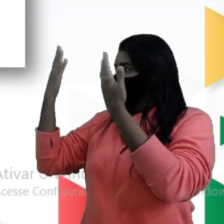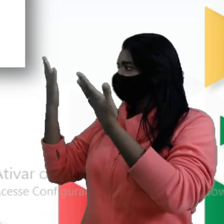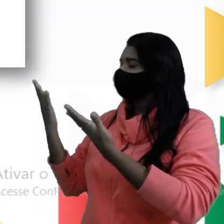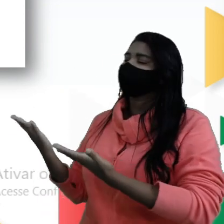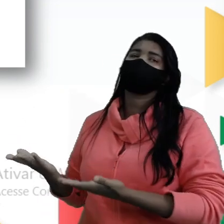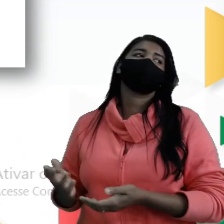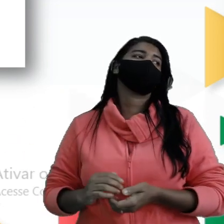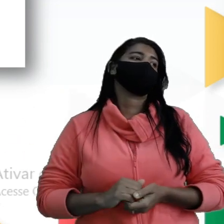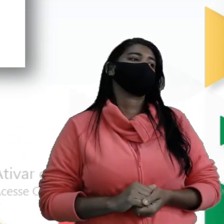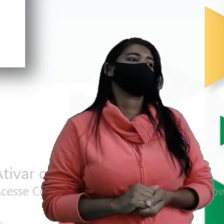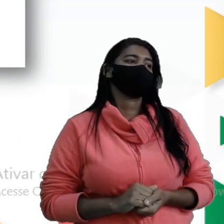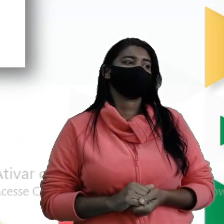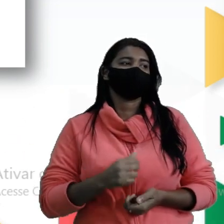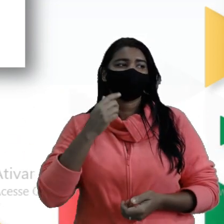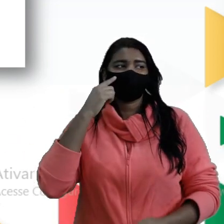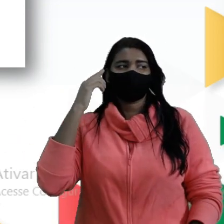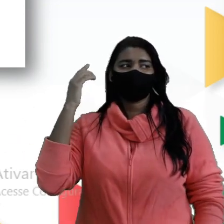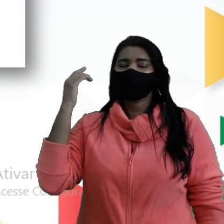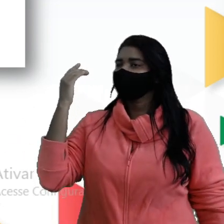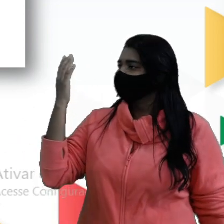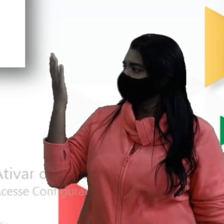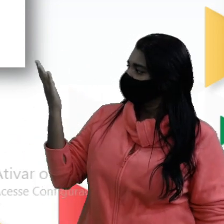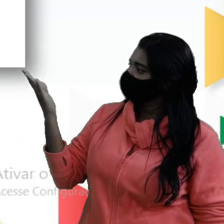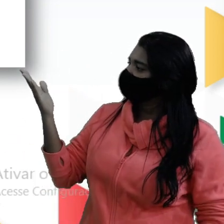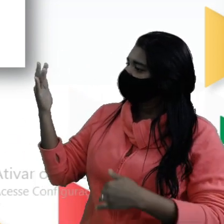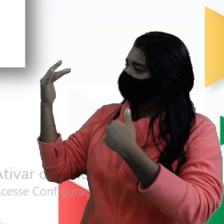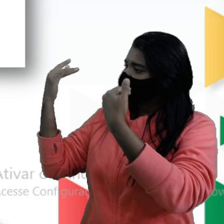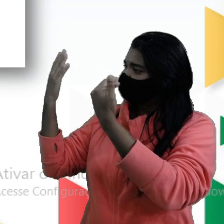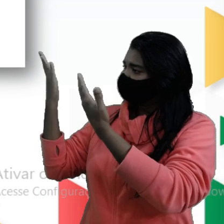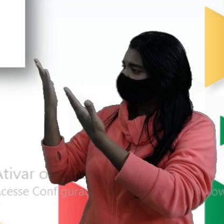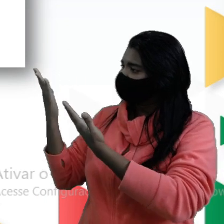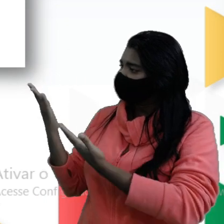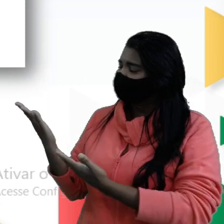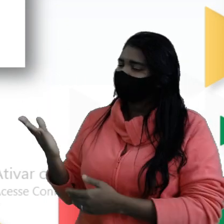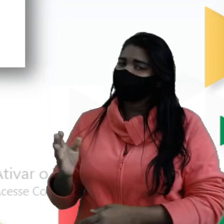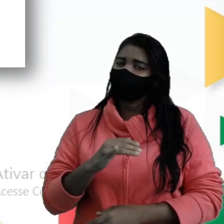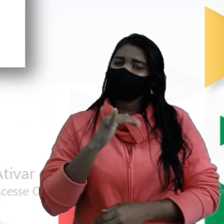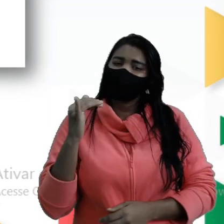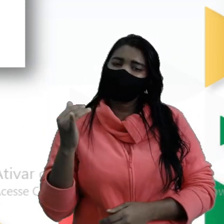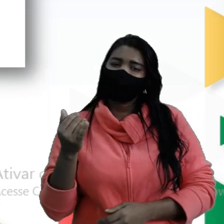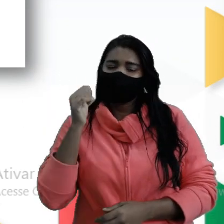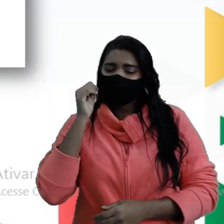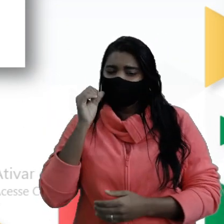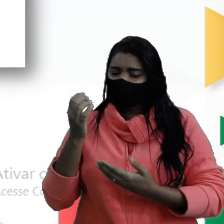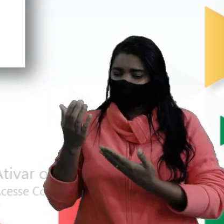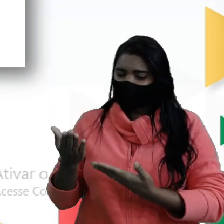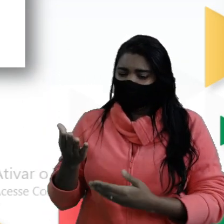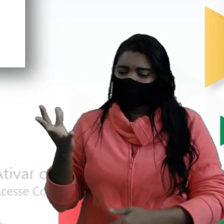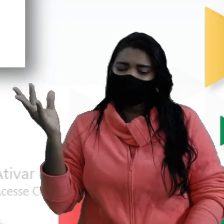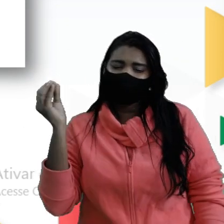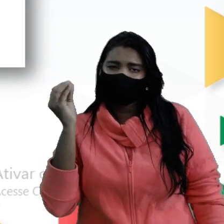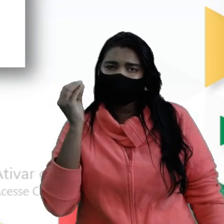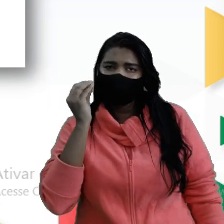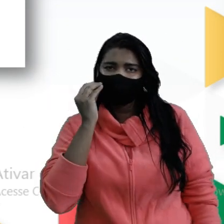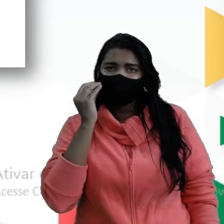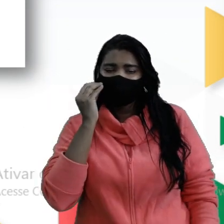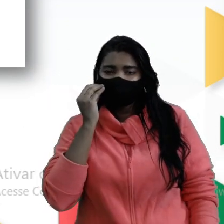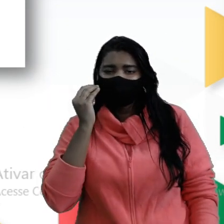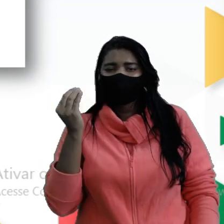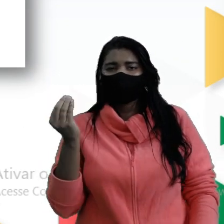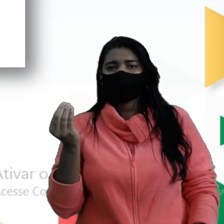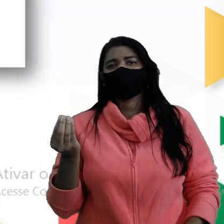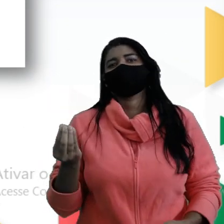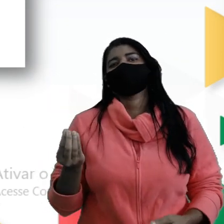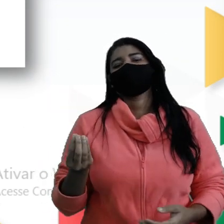aqui, o que é que nós temos? Veja só, a personagem aí diz: olá, garotinha, dê-me um beijo e terá uma